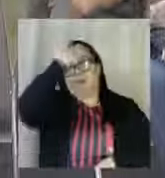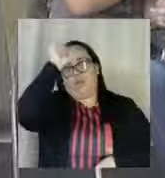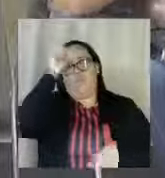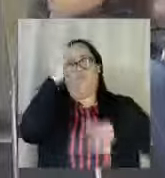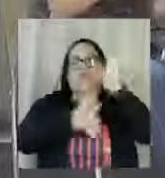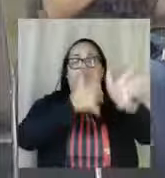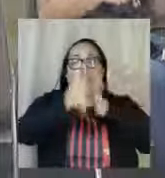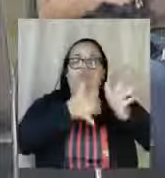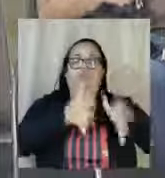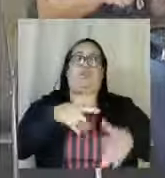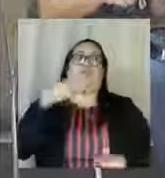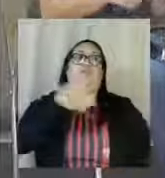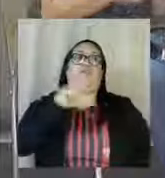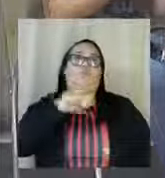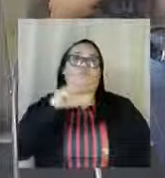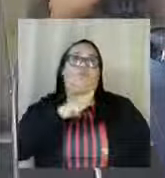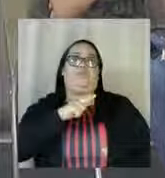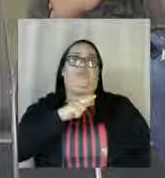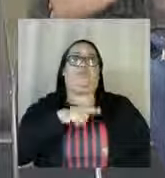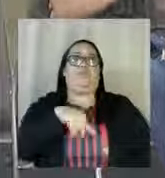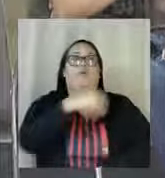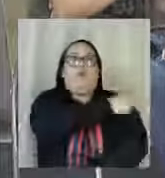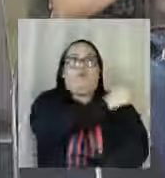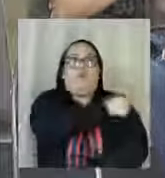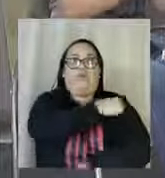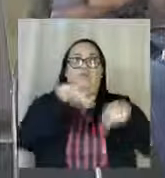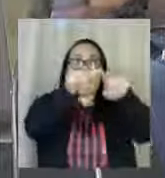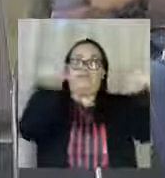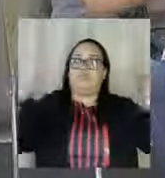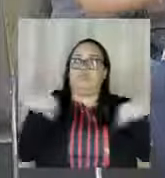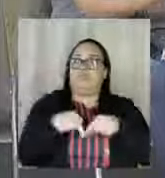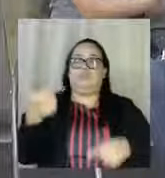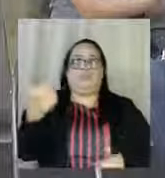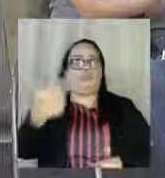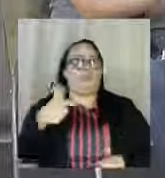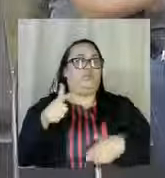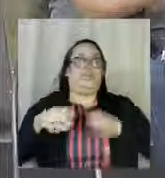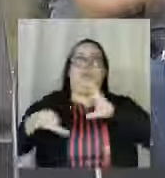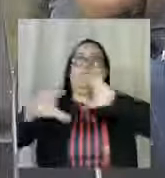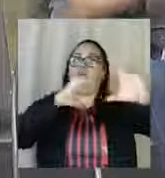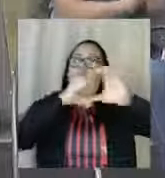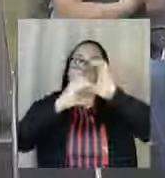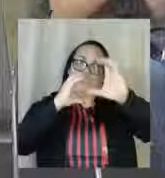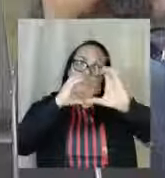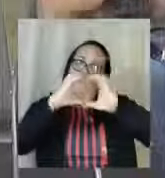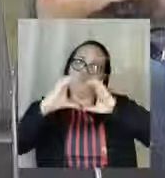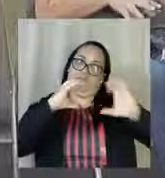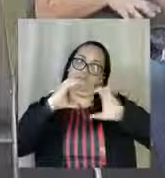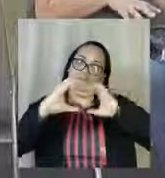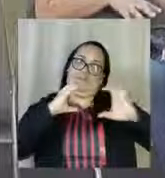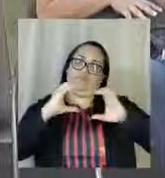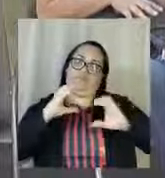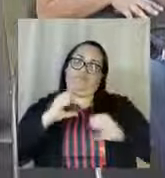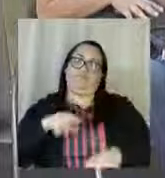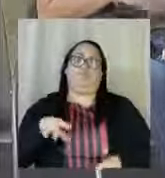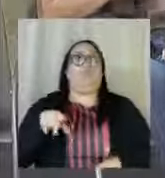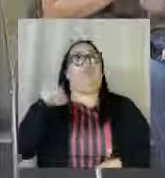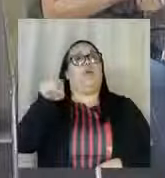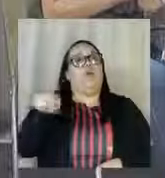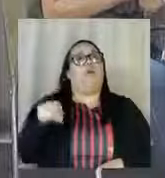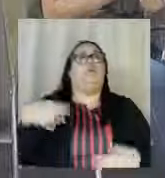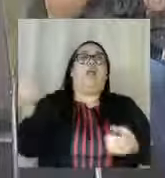um aluno na sala sem comunicação, onde ele me ensinava. Ele me ensinava, eu não o ensinava. Isso